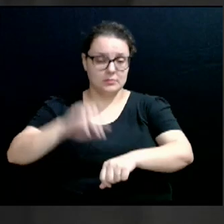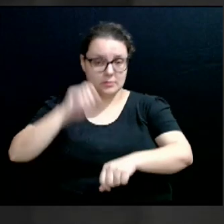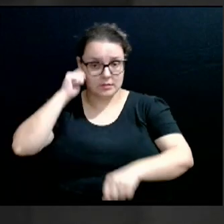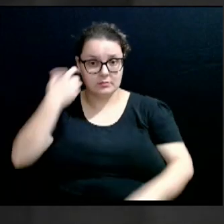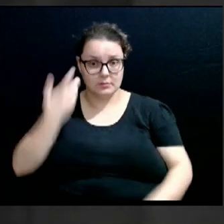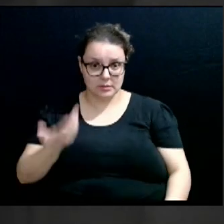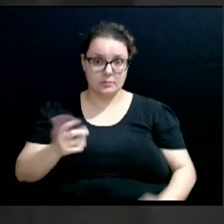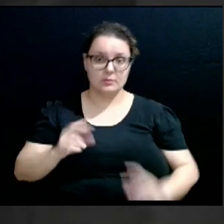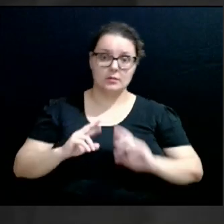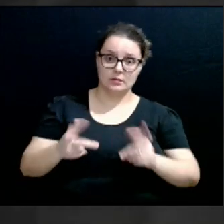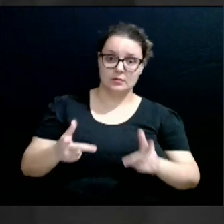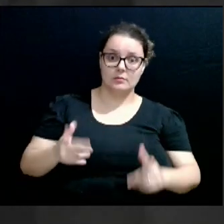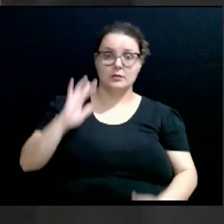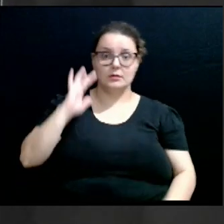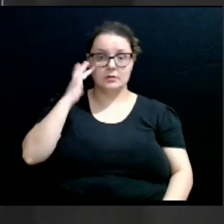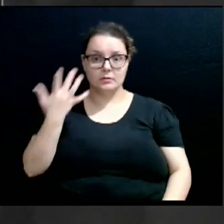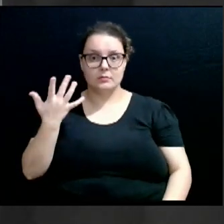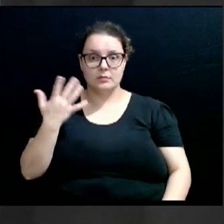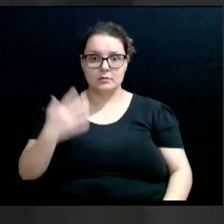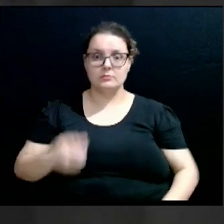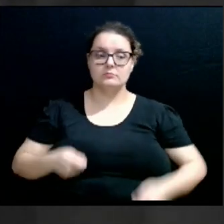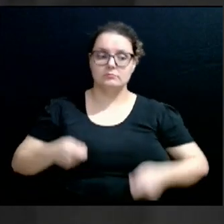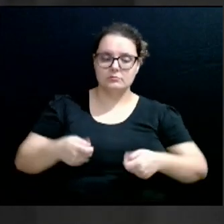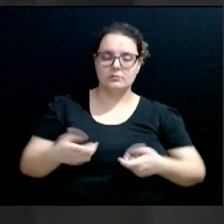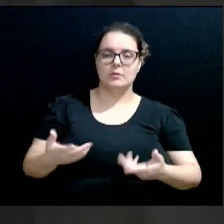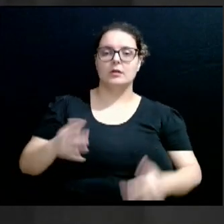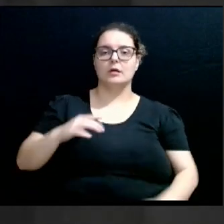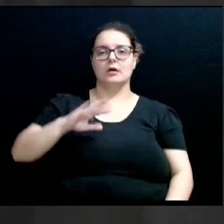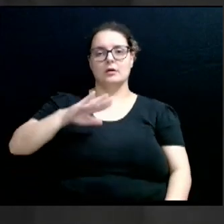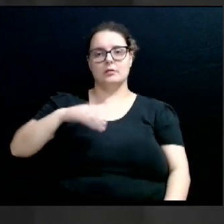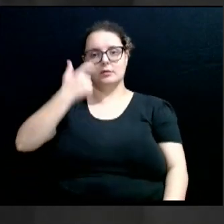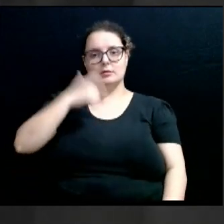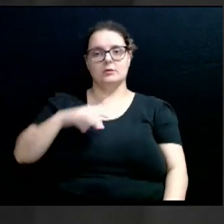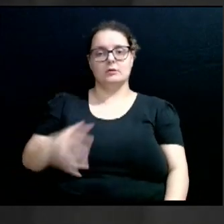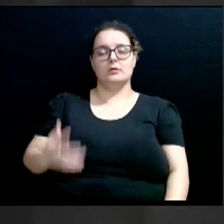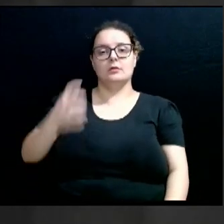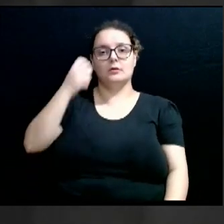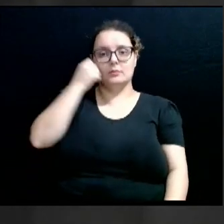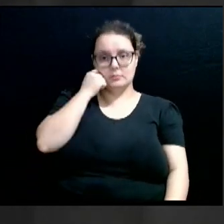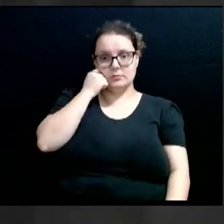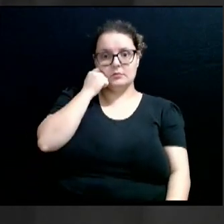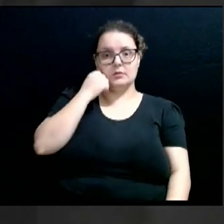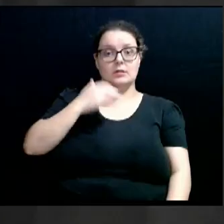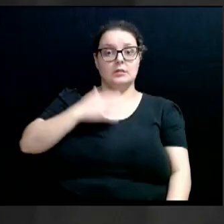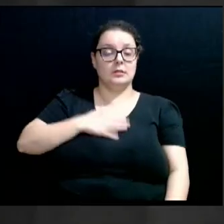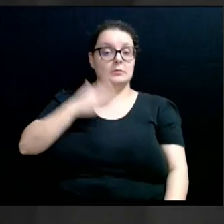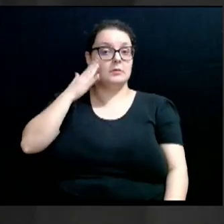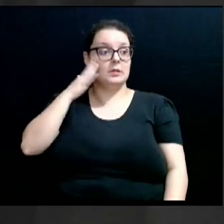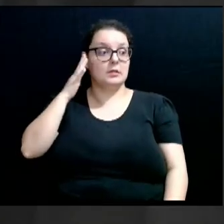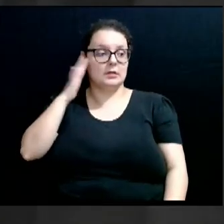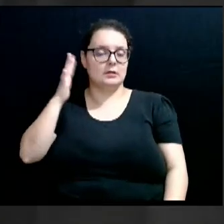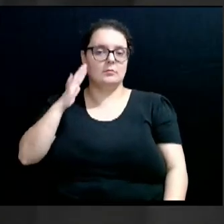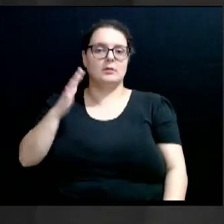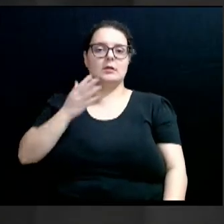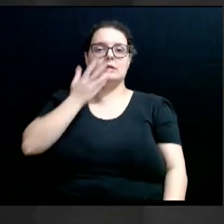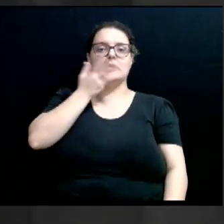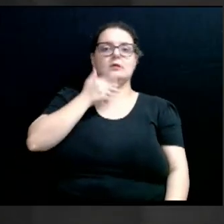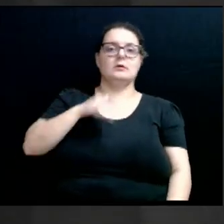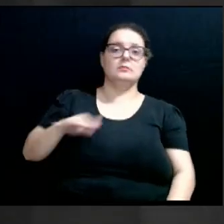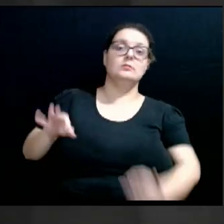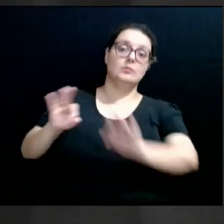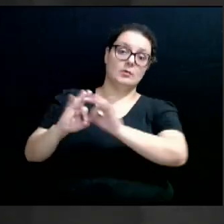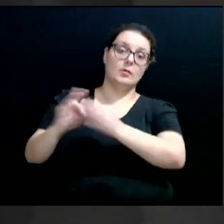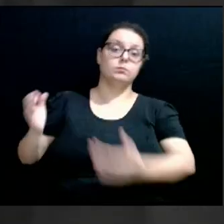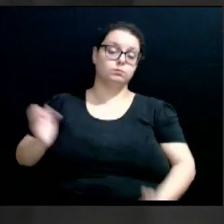isso me constitui. Quando eu sou adotada e eu, né, na minha cabeça, as crianças eram adotadas de famílias ricas, né? Então, eu ia para uma